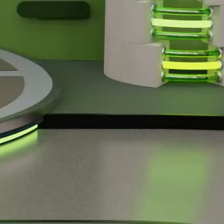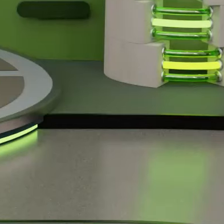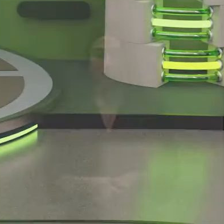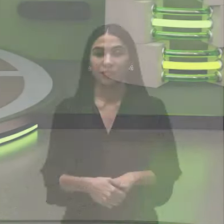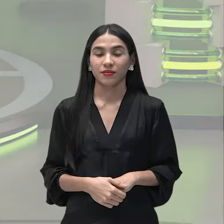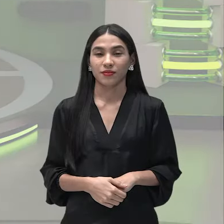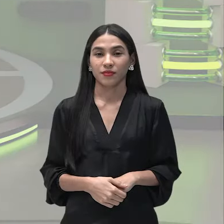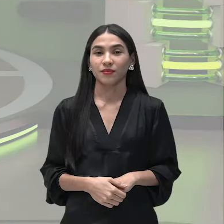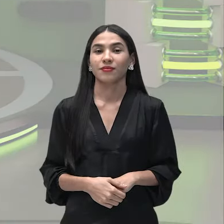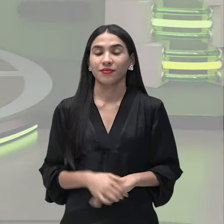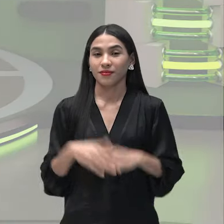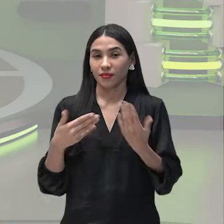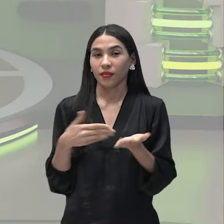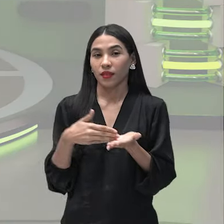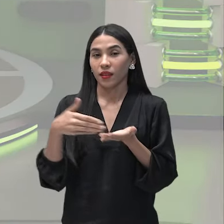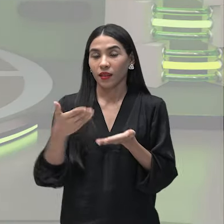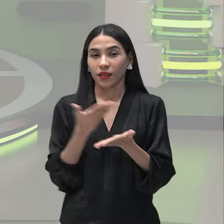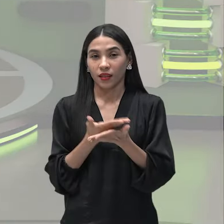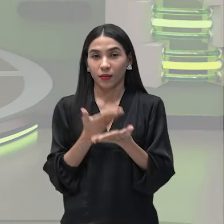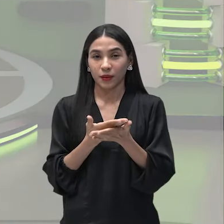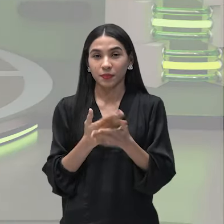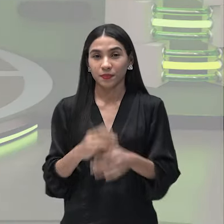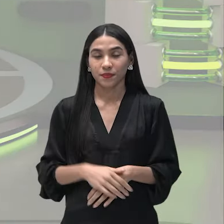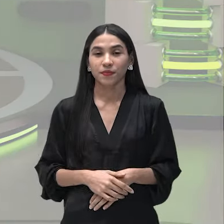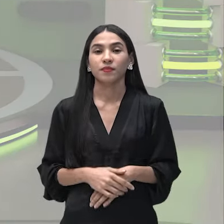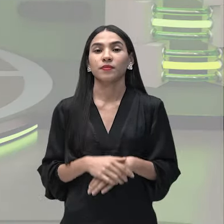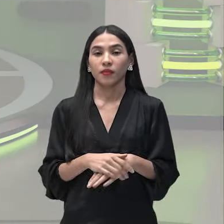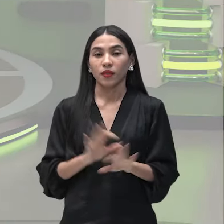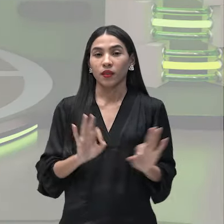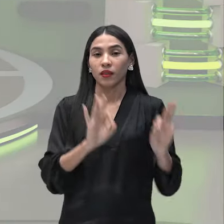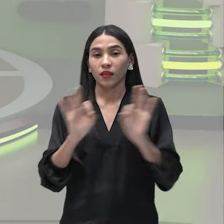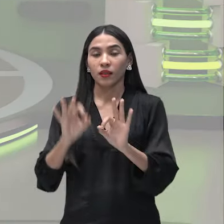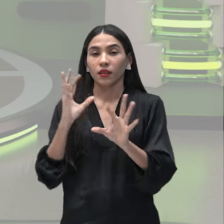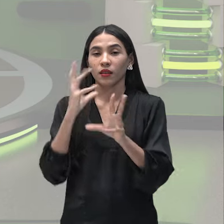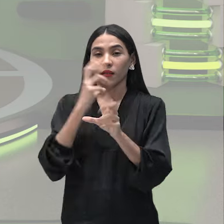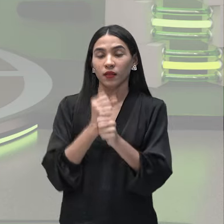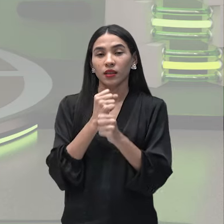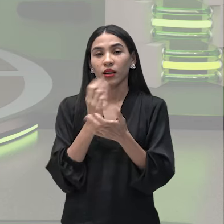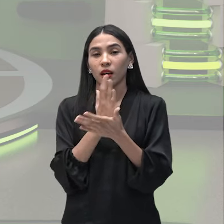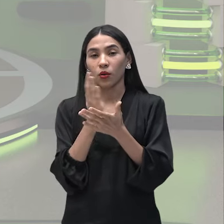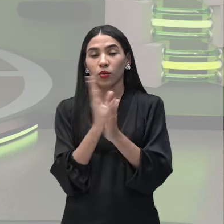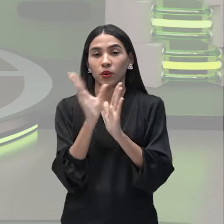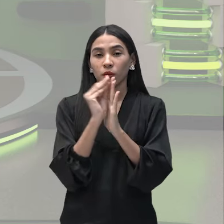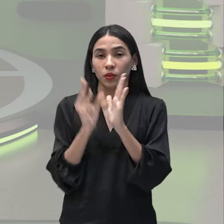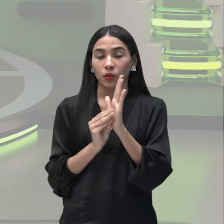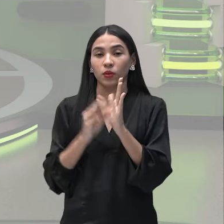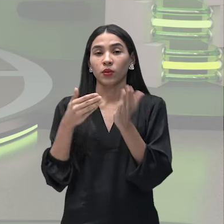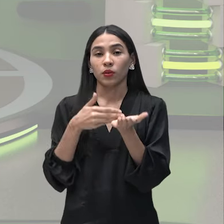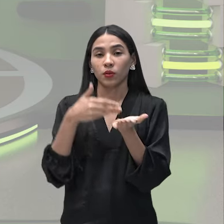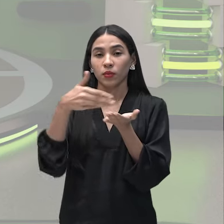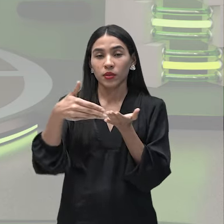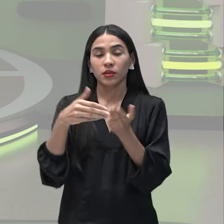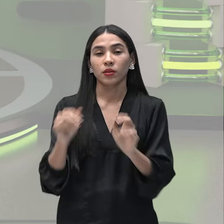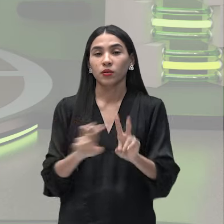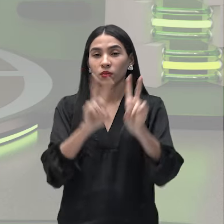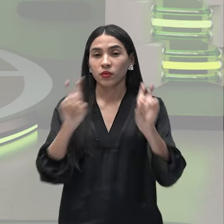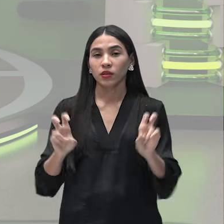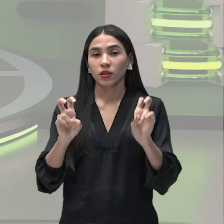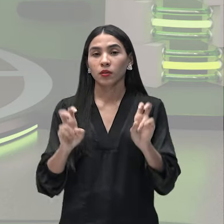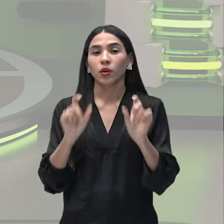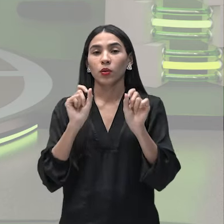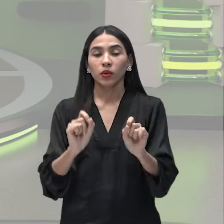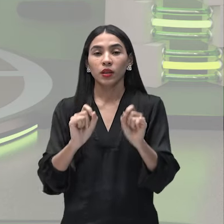E agora na nossa aula vamos revisar alguns conteúdos e vamos iniciar com o assunto sobre